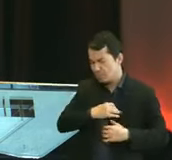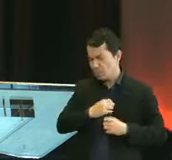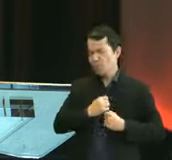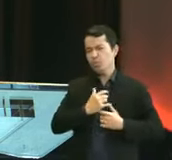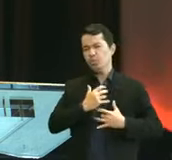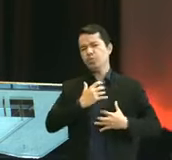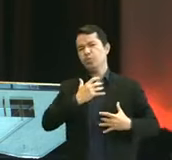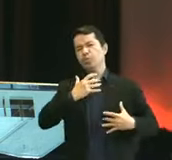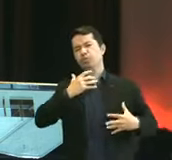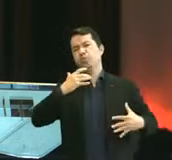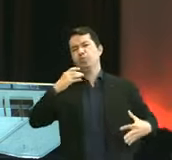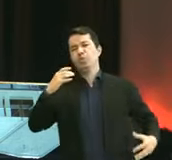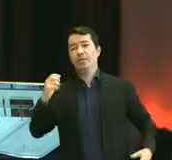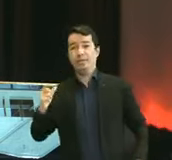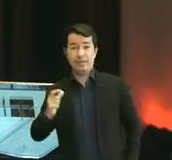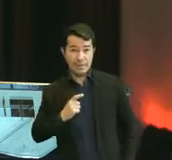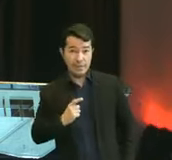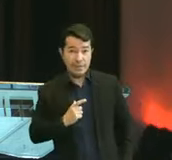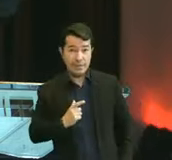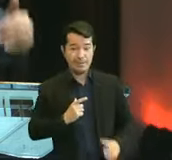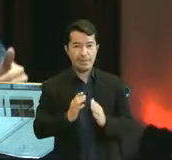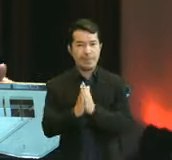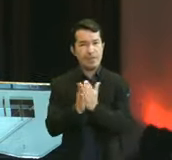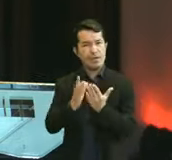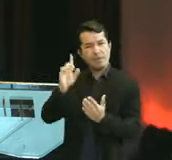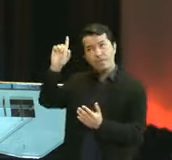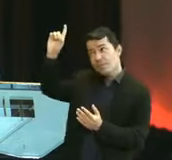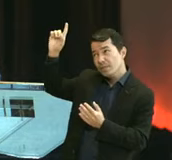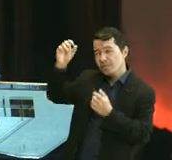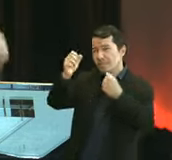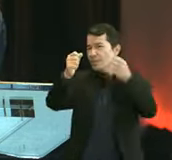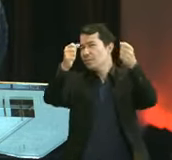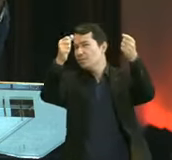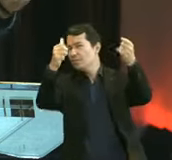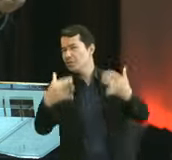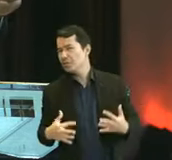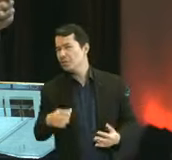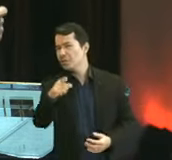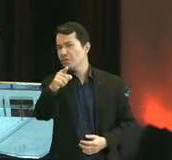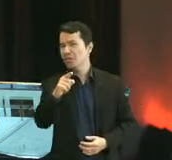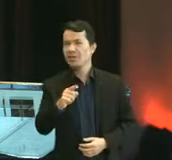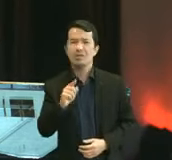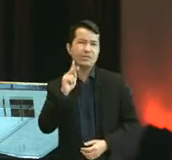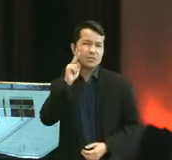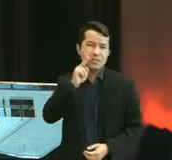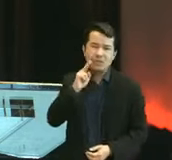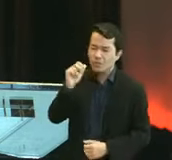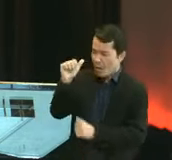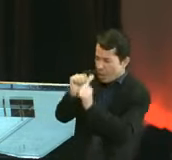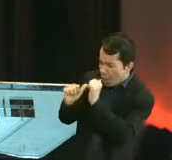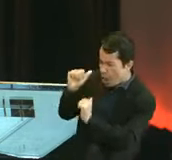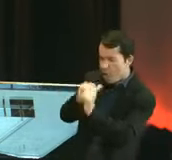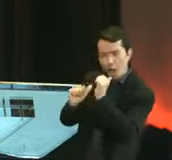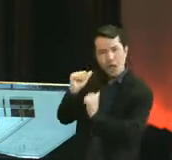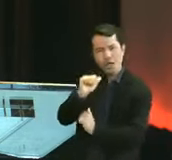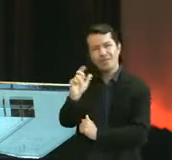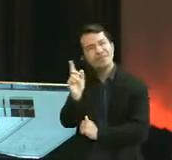mas enchei-vos do Espírito Santo. É uma ordem